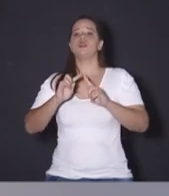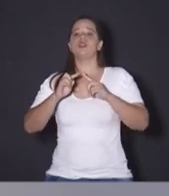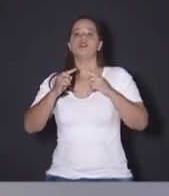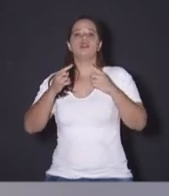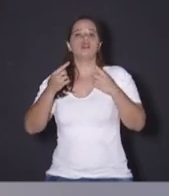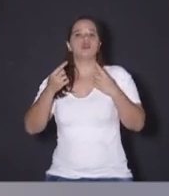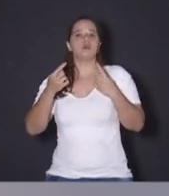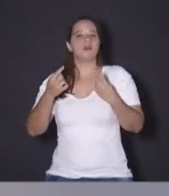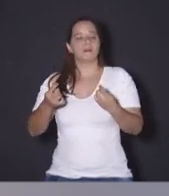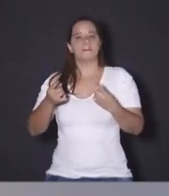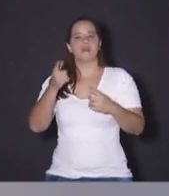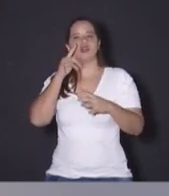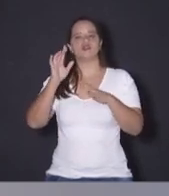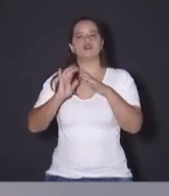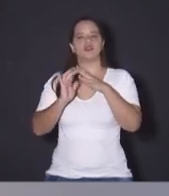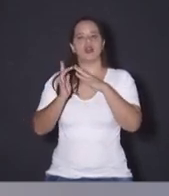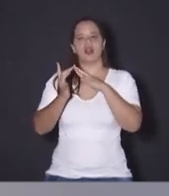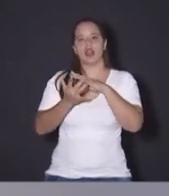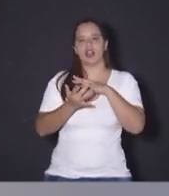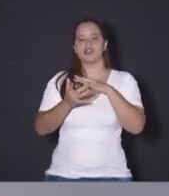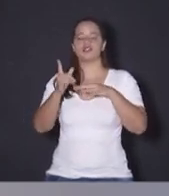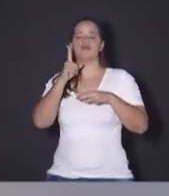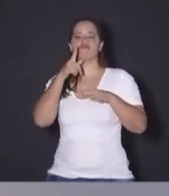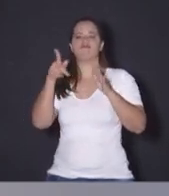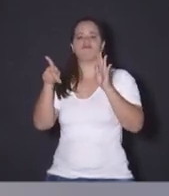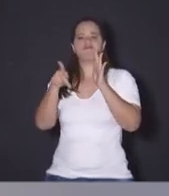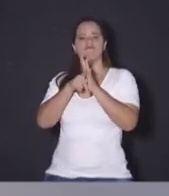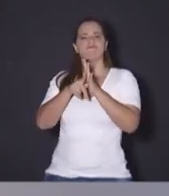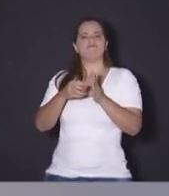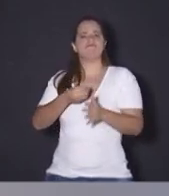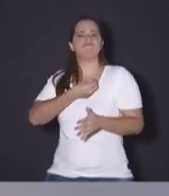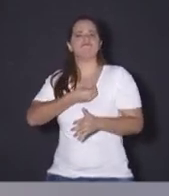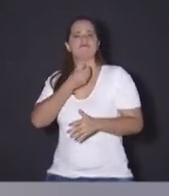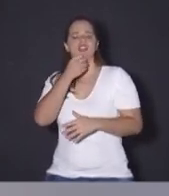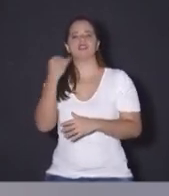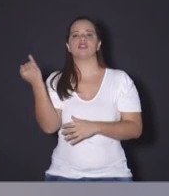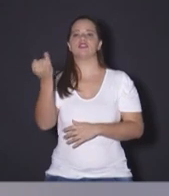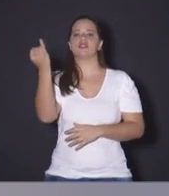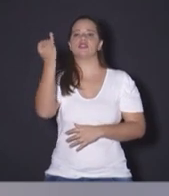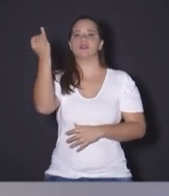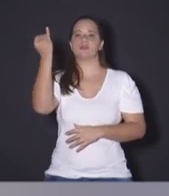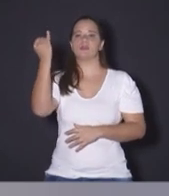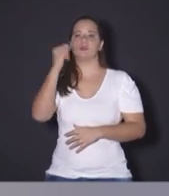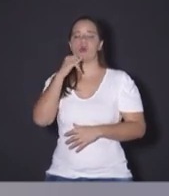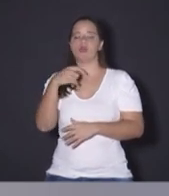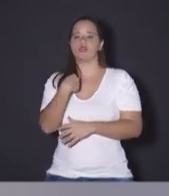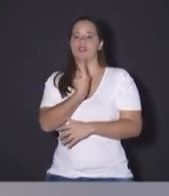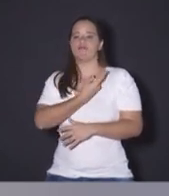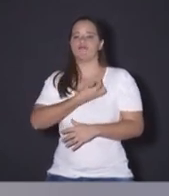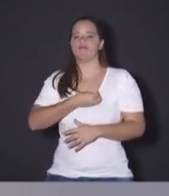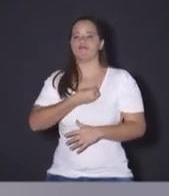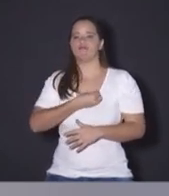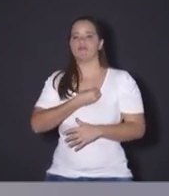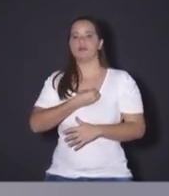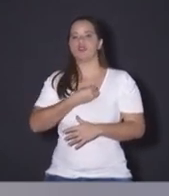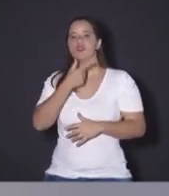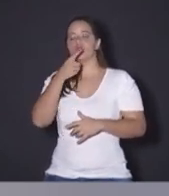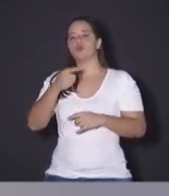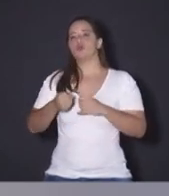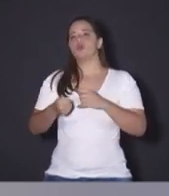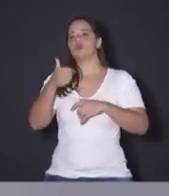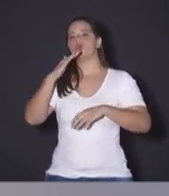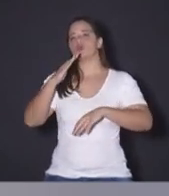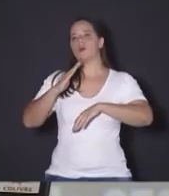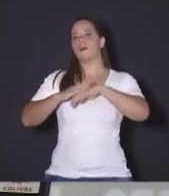a rede ela tem se tornado ainda mais importante nas nossas vidas quanto mais o